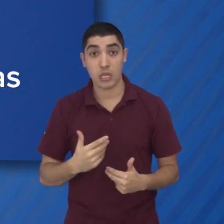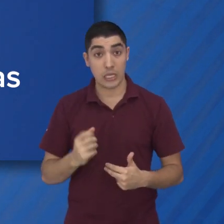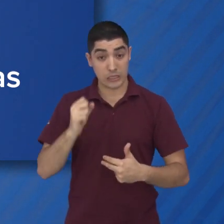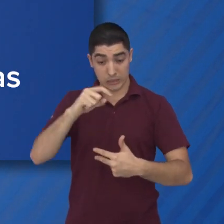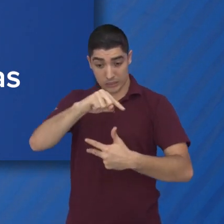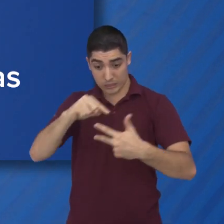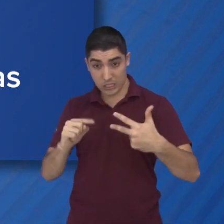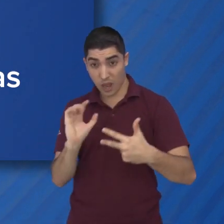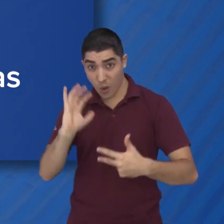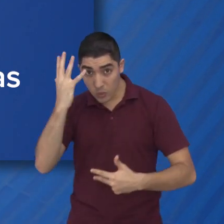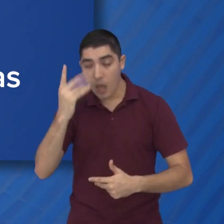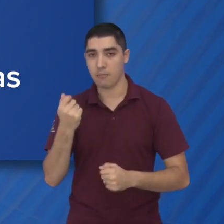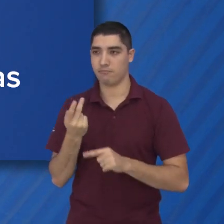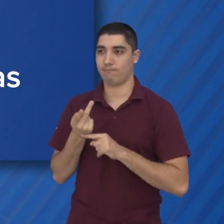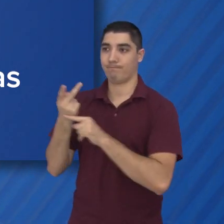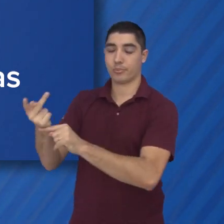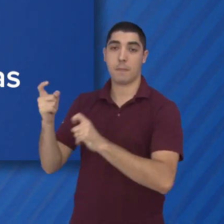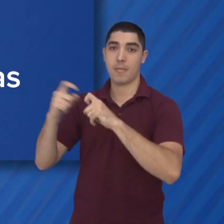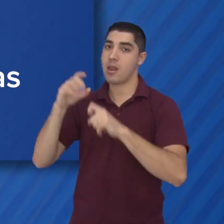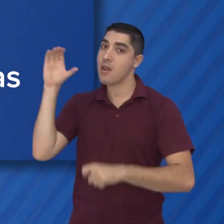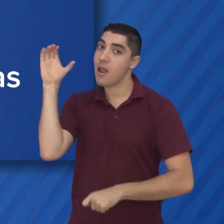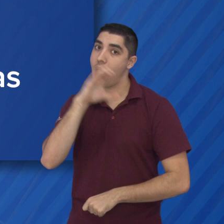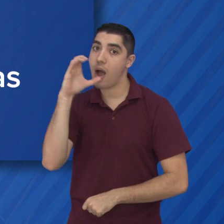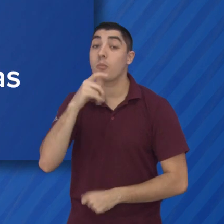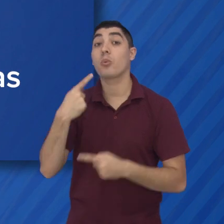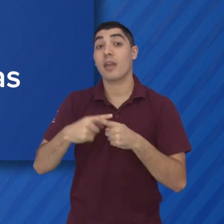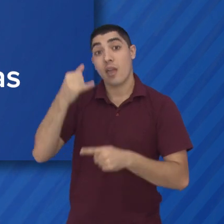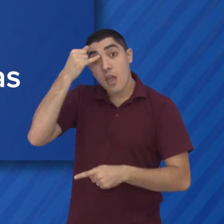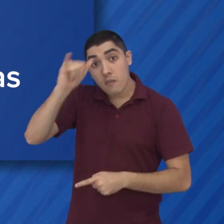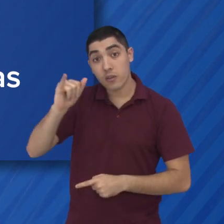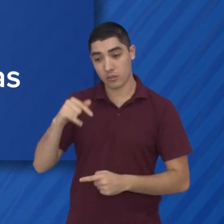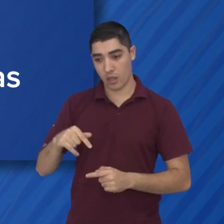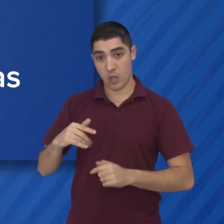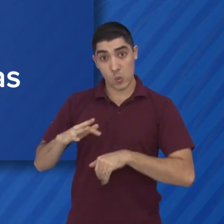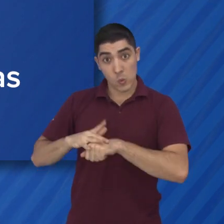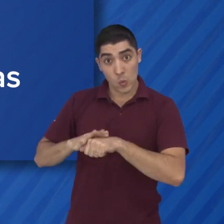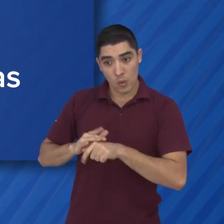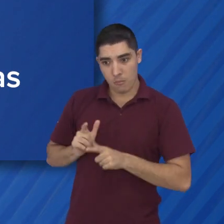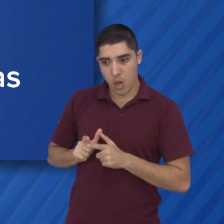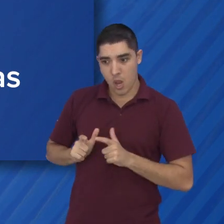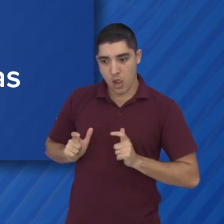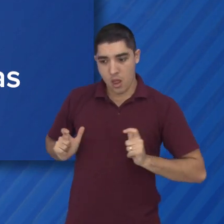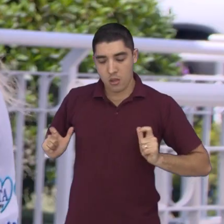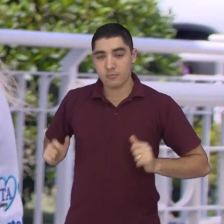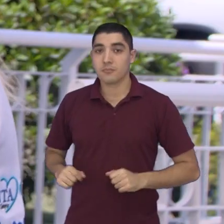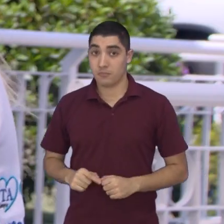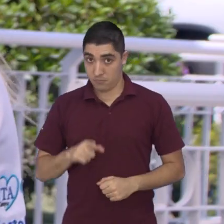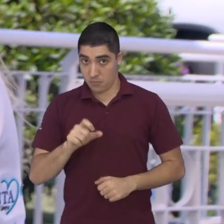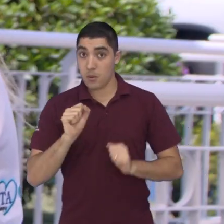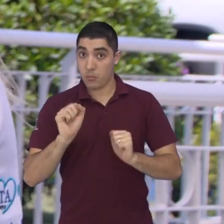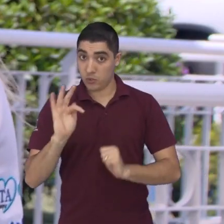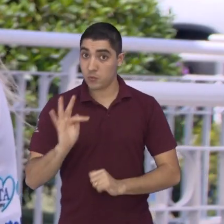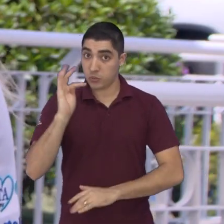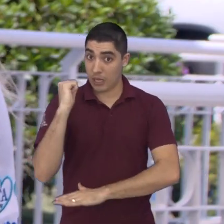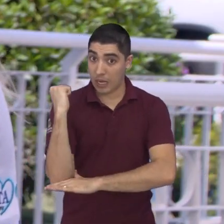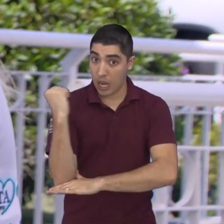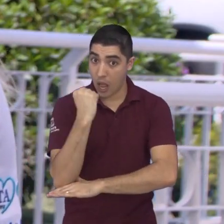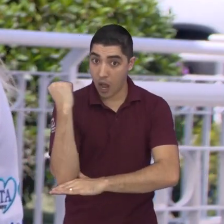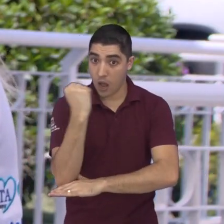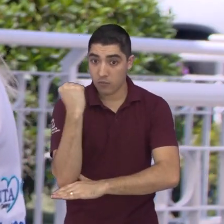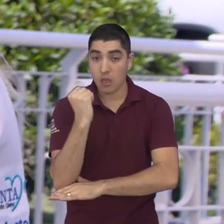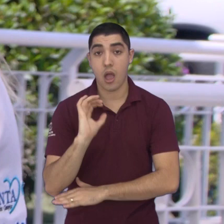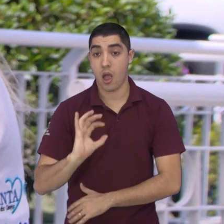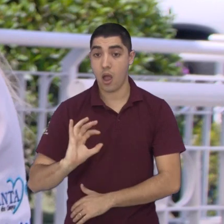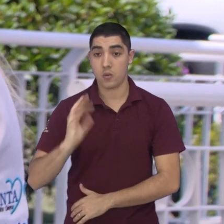casos é preciso Procurar atendimento médico quanto antes para evitar a evolução da doença ela pode evoluir para uma forma